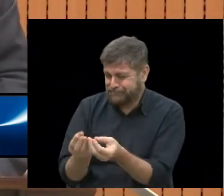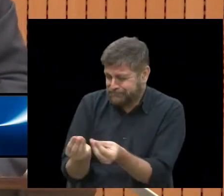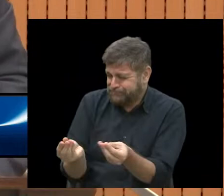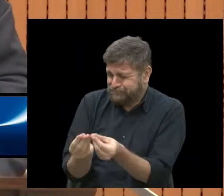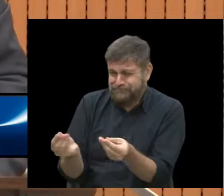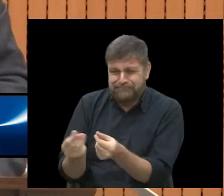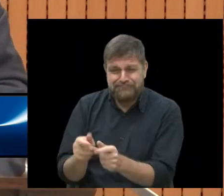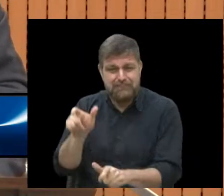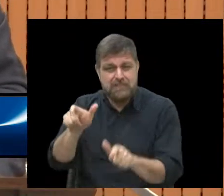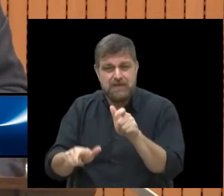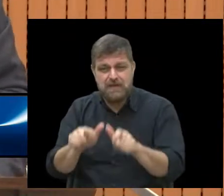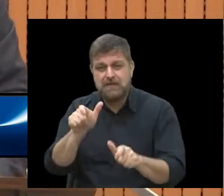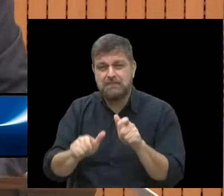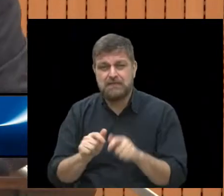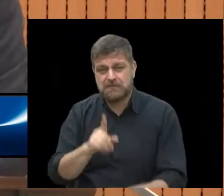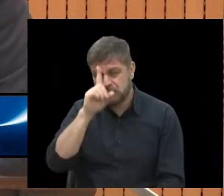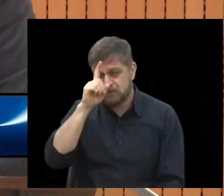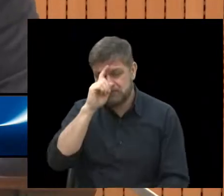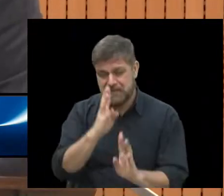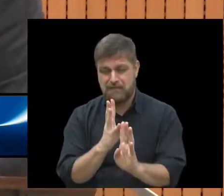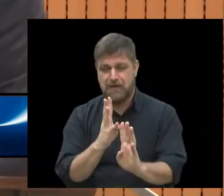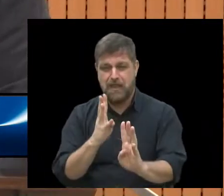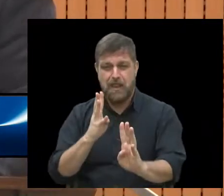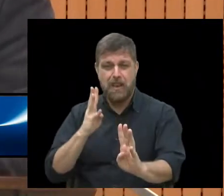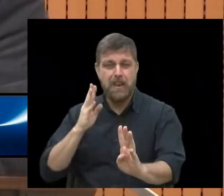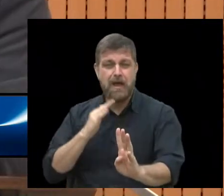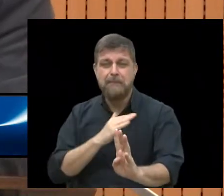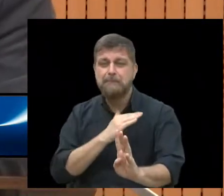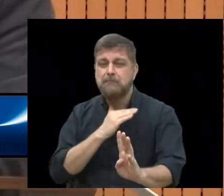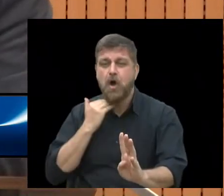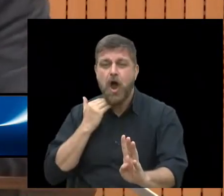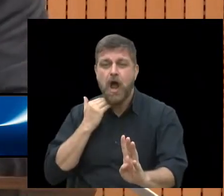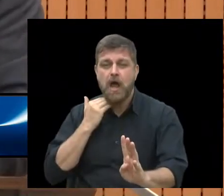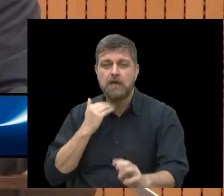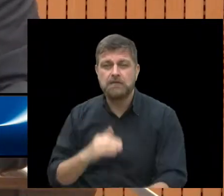pessoas morrendo nas filas dos hospitais, mas o